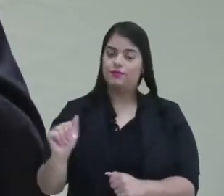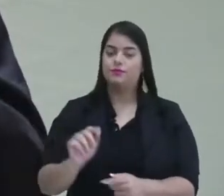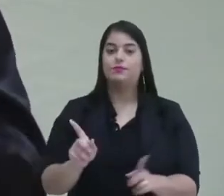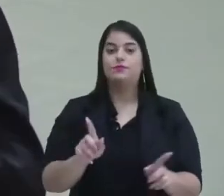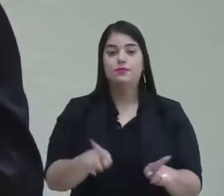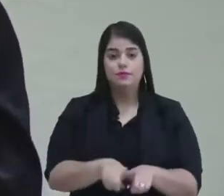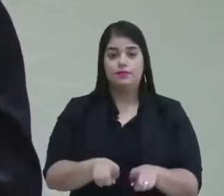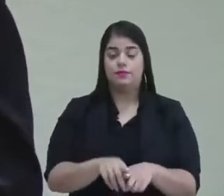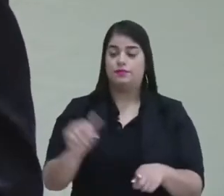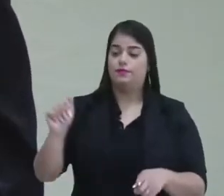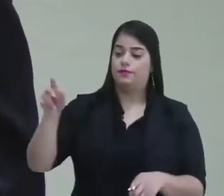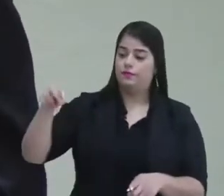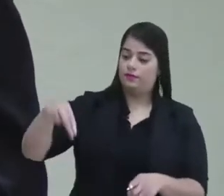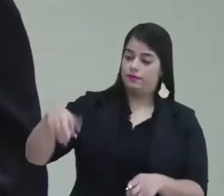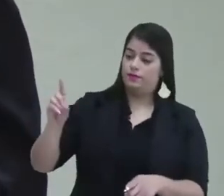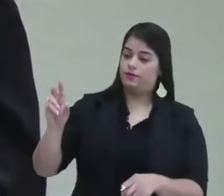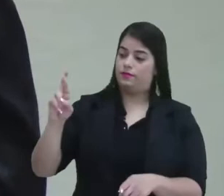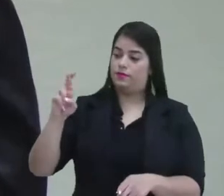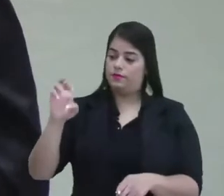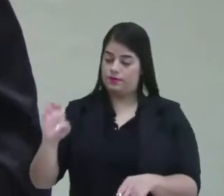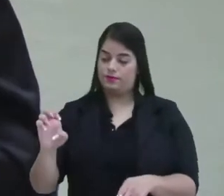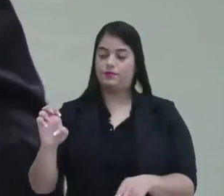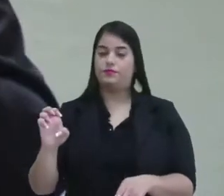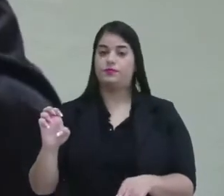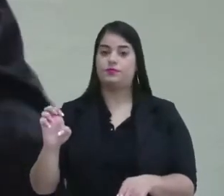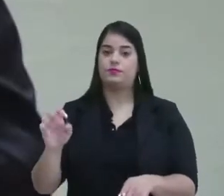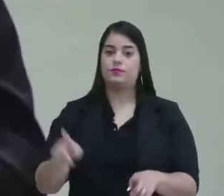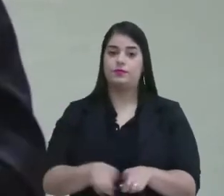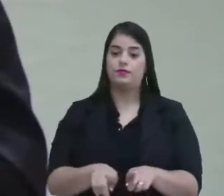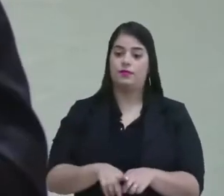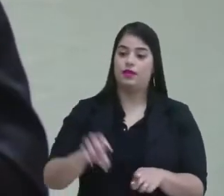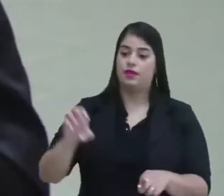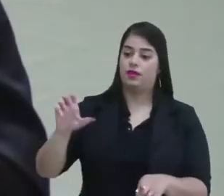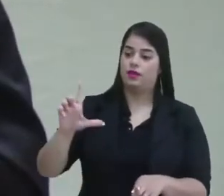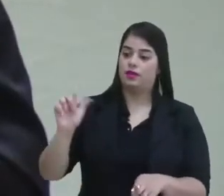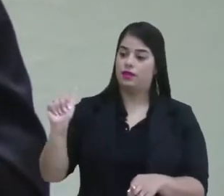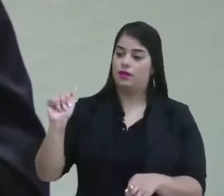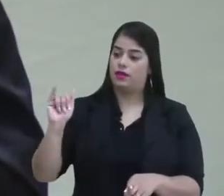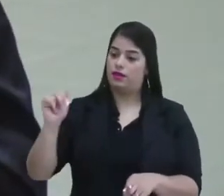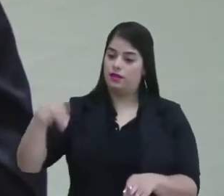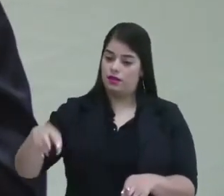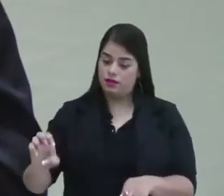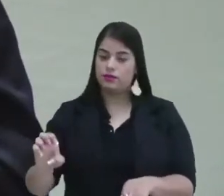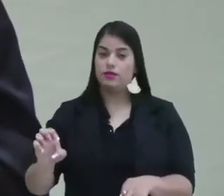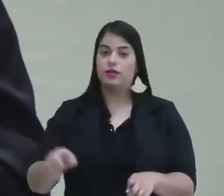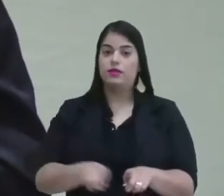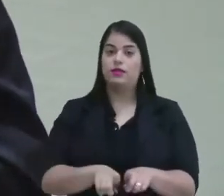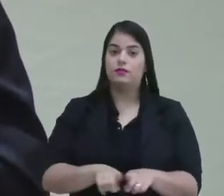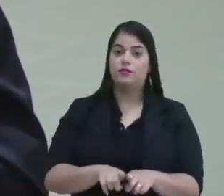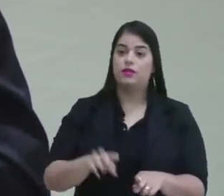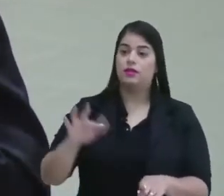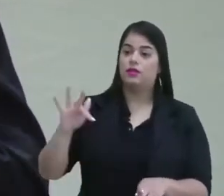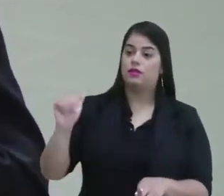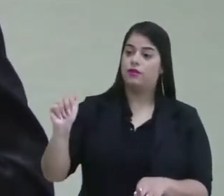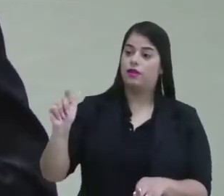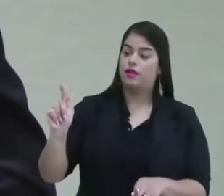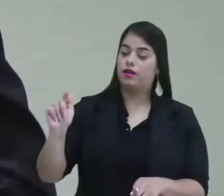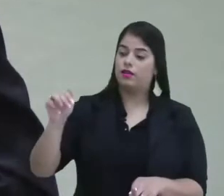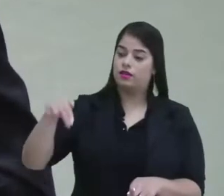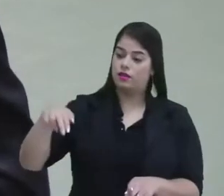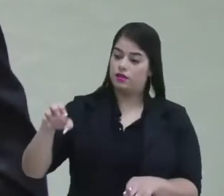a André Melo, Elaine Oliveira e a Fagner